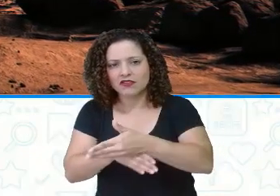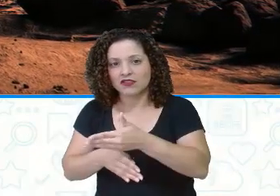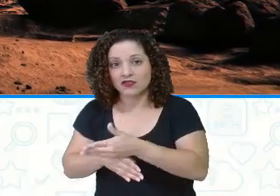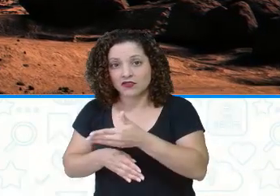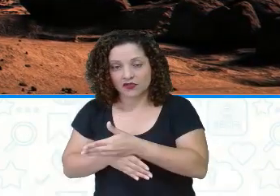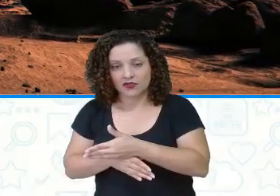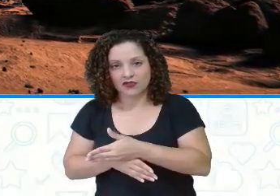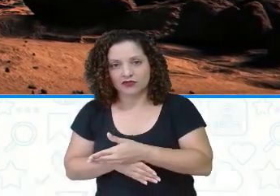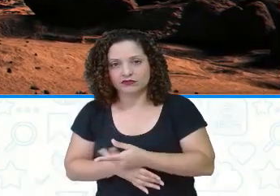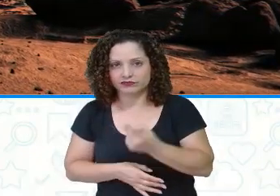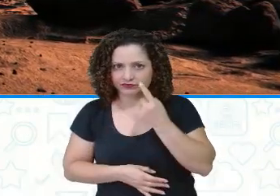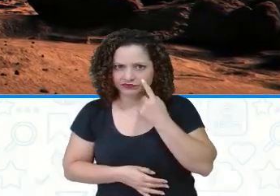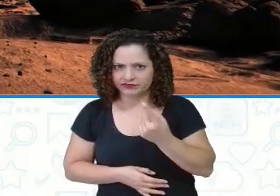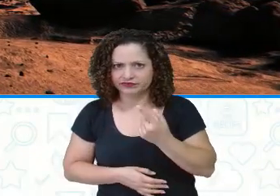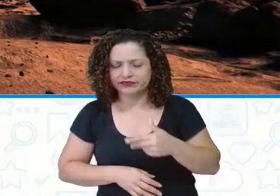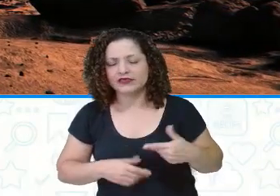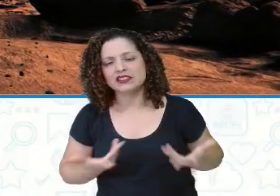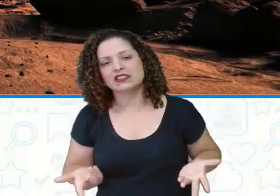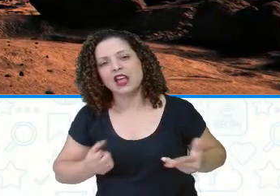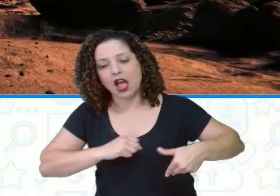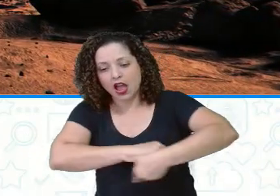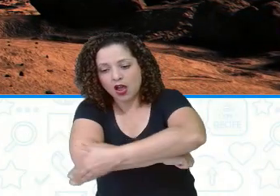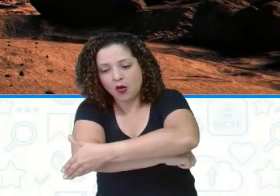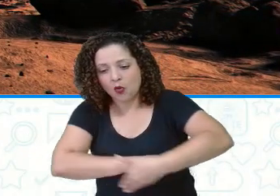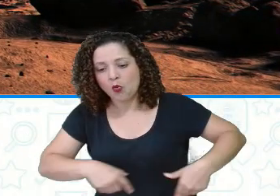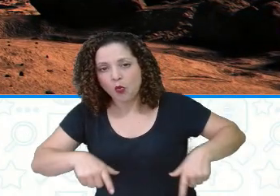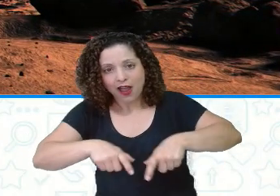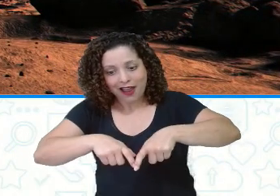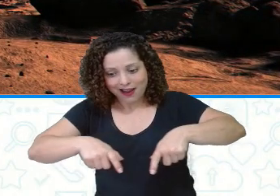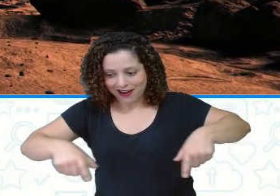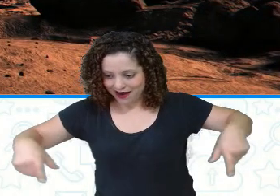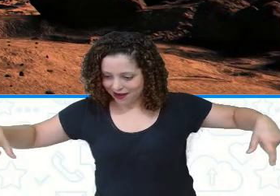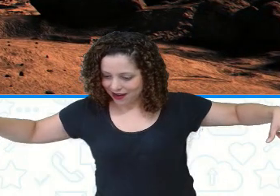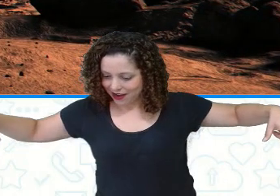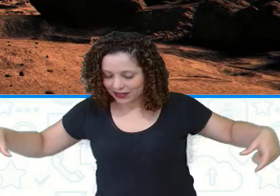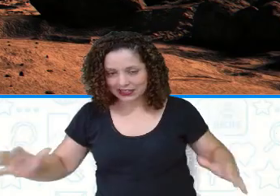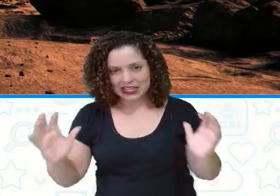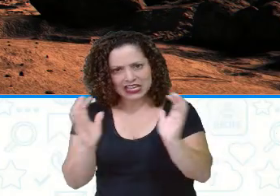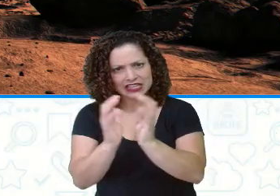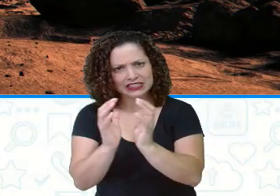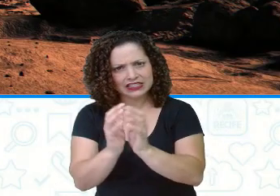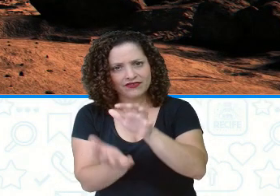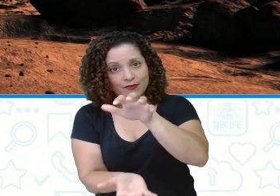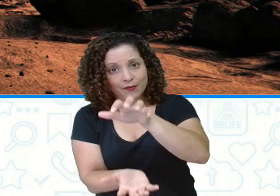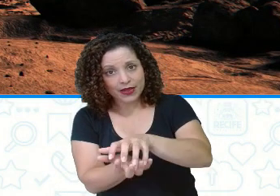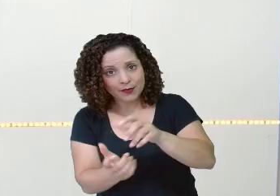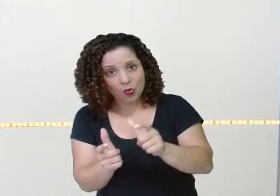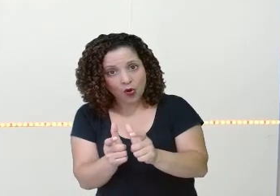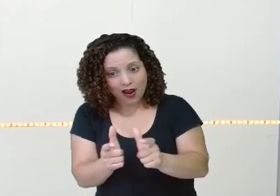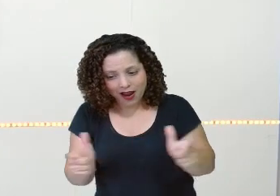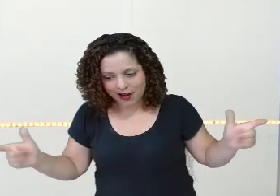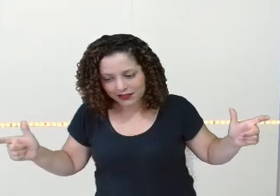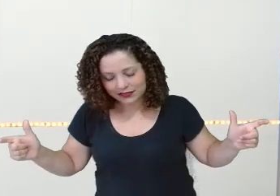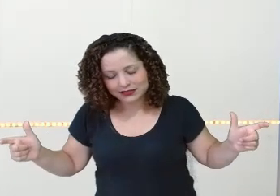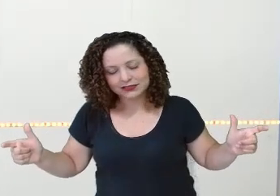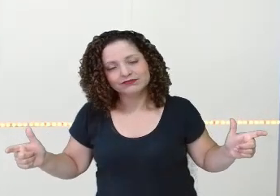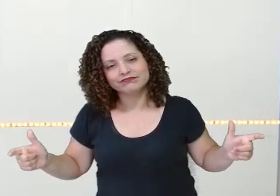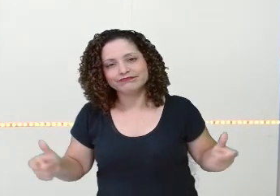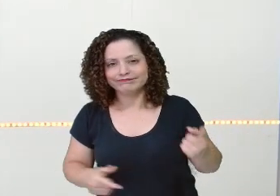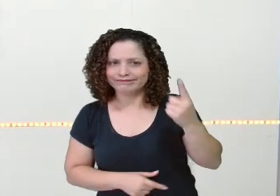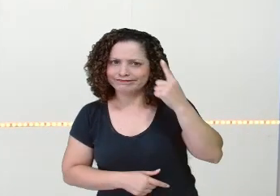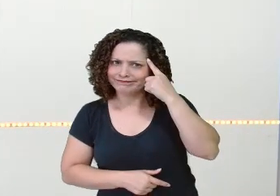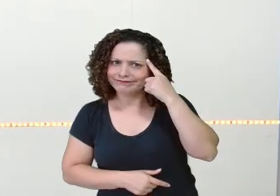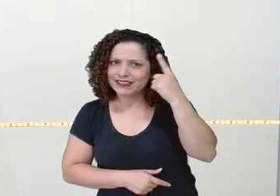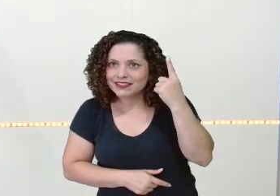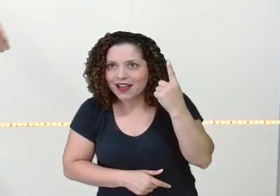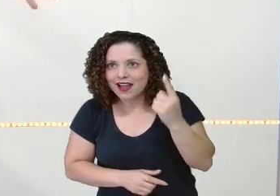acha a sua rua grande, se você acha seu bairro grande, se você acha Recife, Pernambuco grande, imagina a Terra.